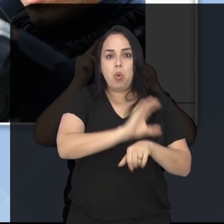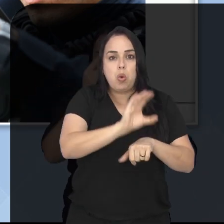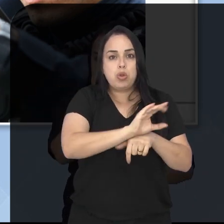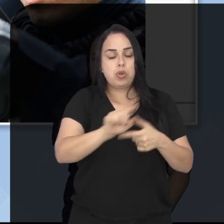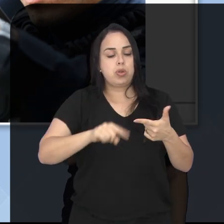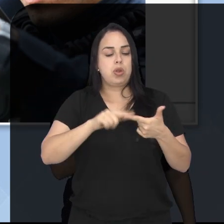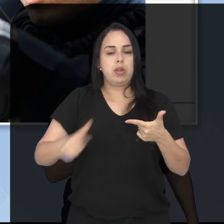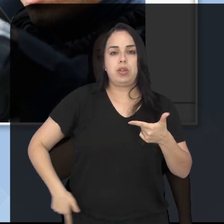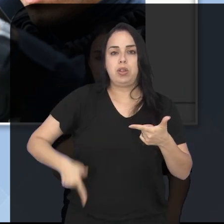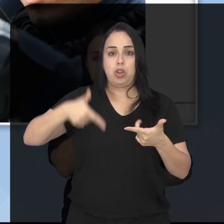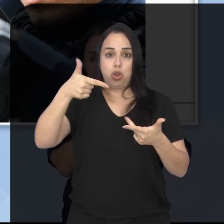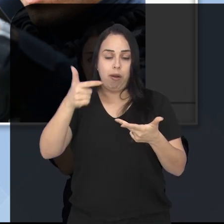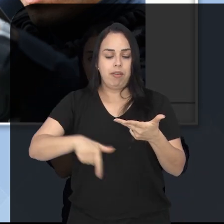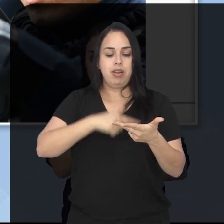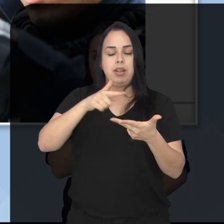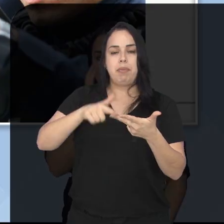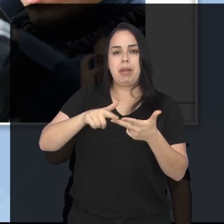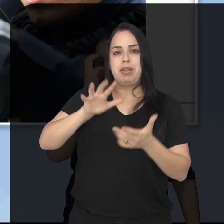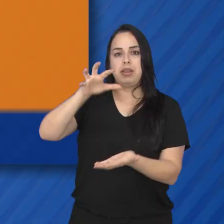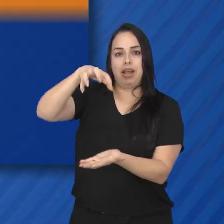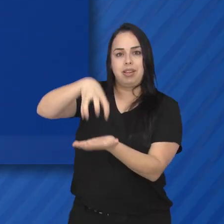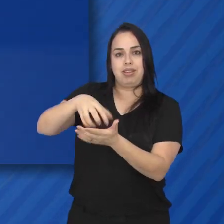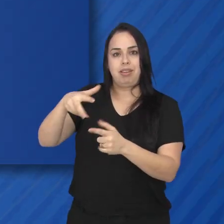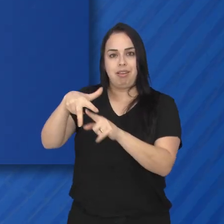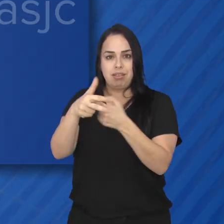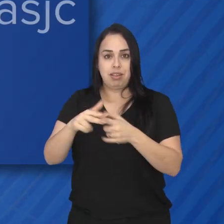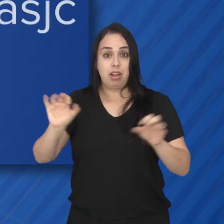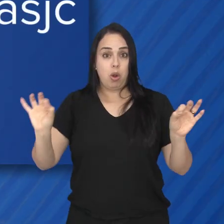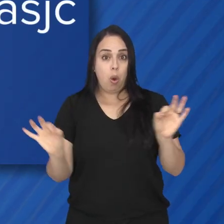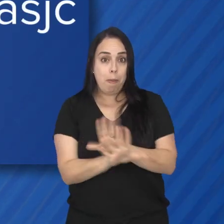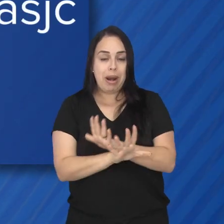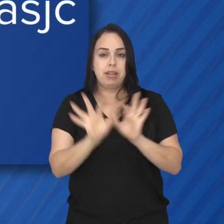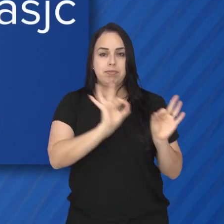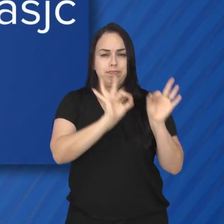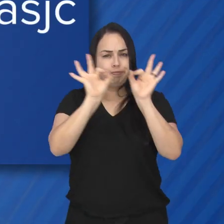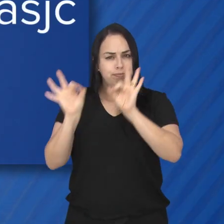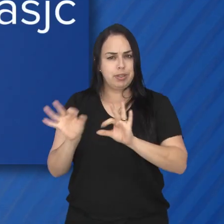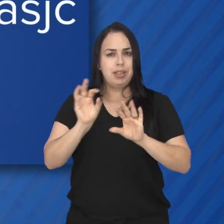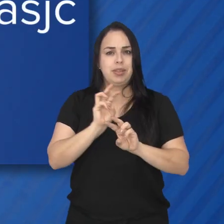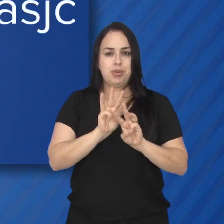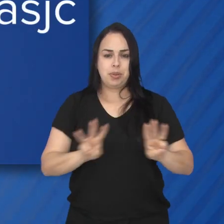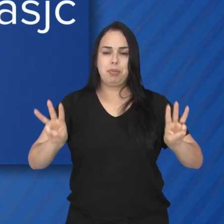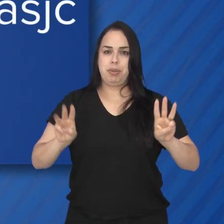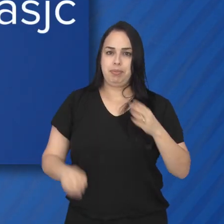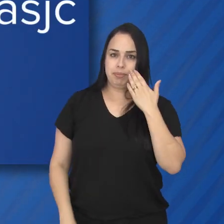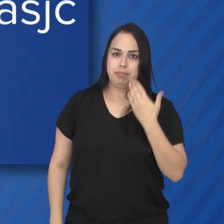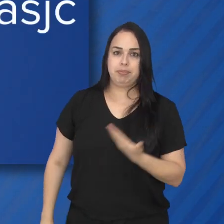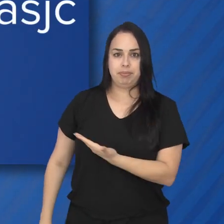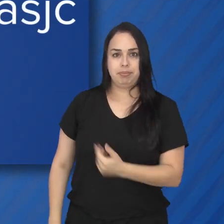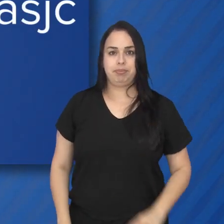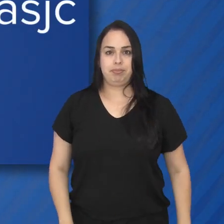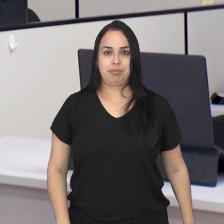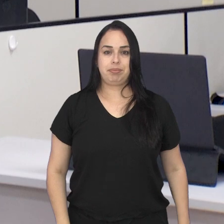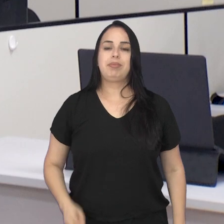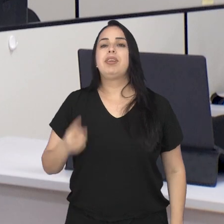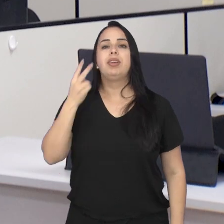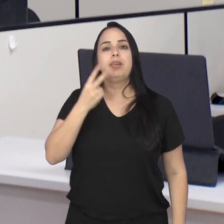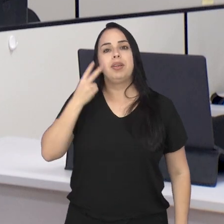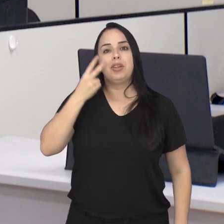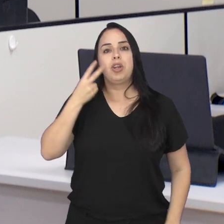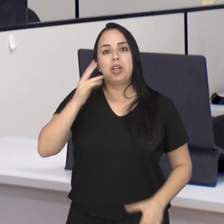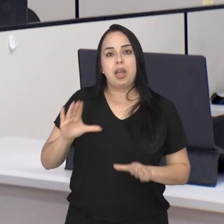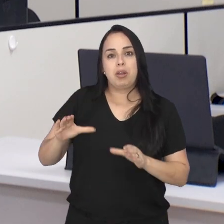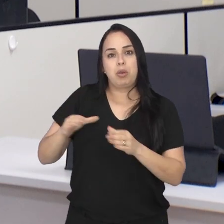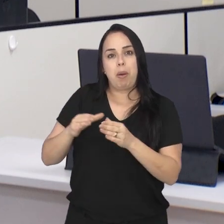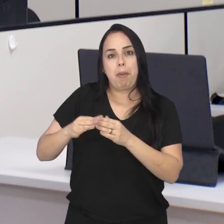novos cursos armamentos reformas na sede a sessão na íntegra você confere no nosso canal do YouTube os